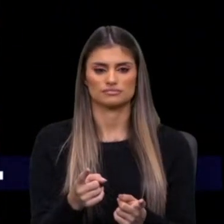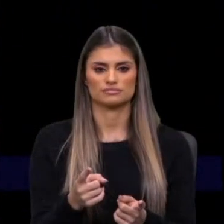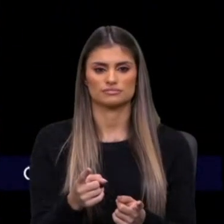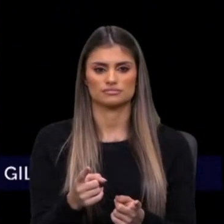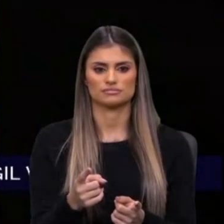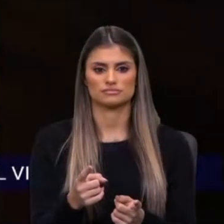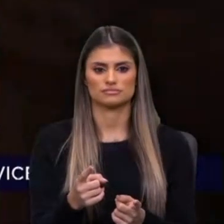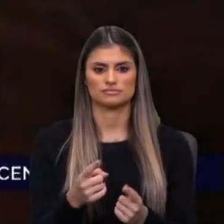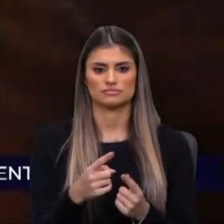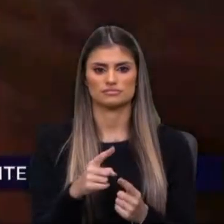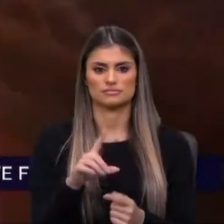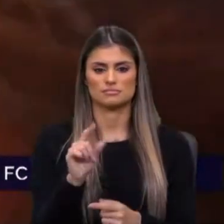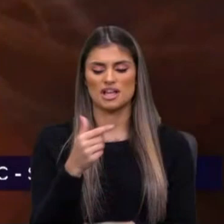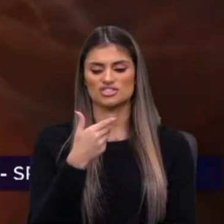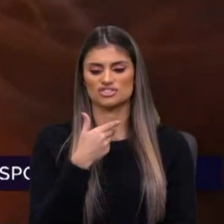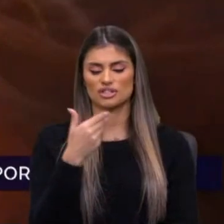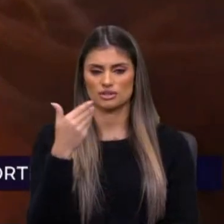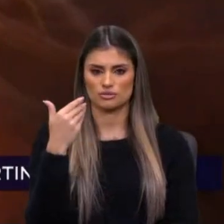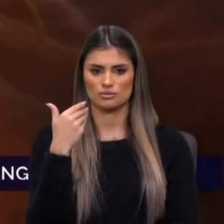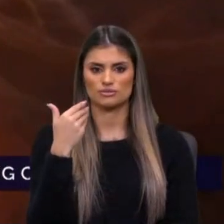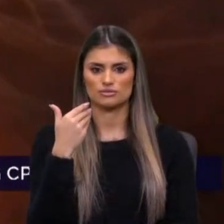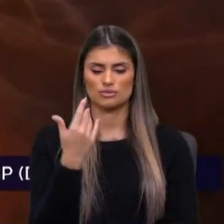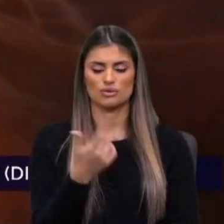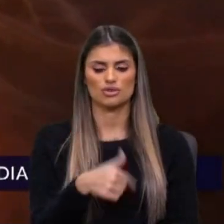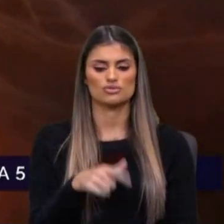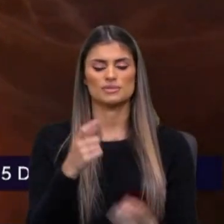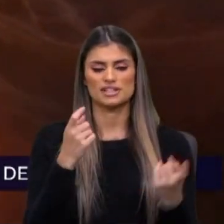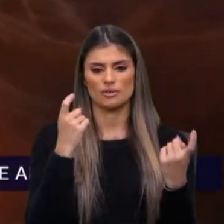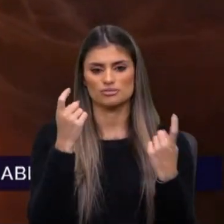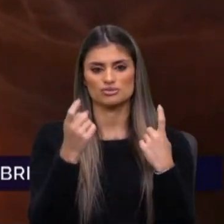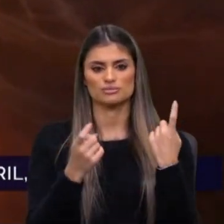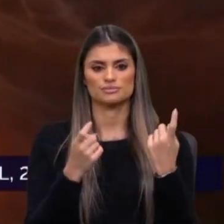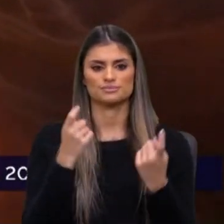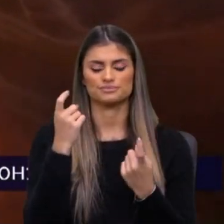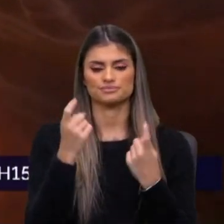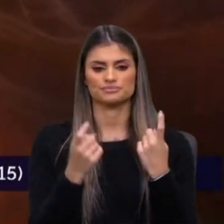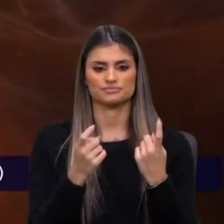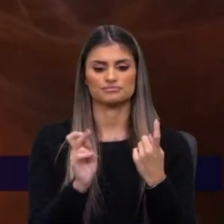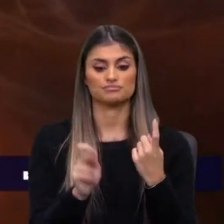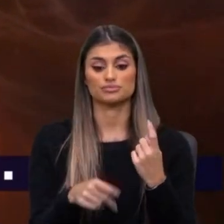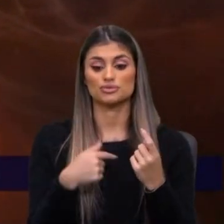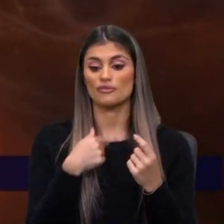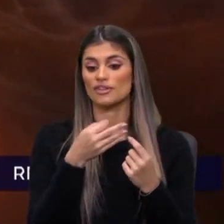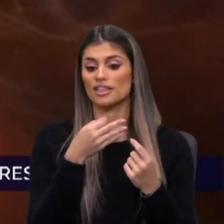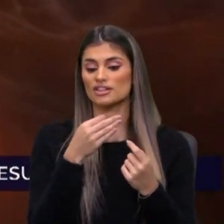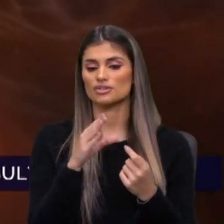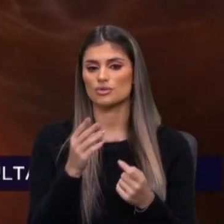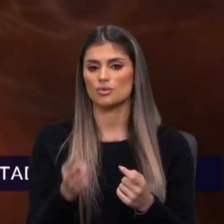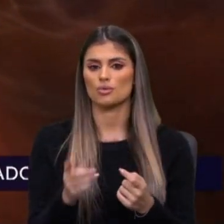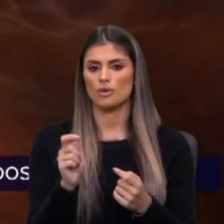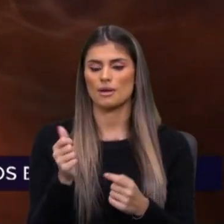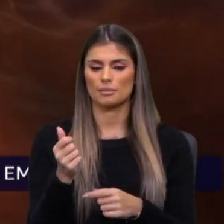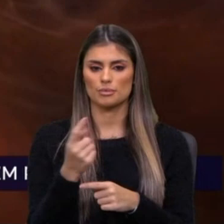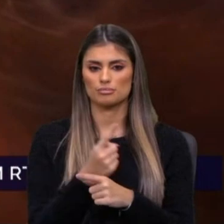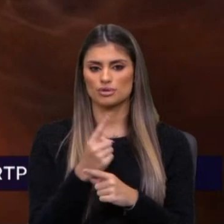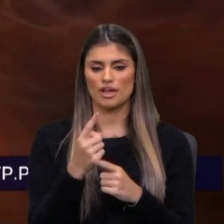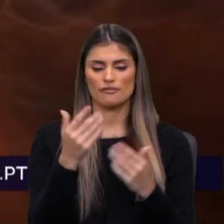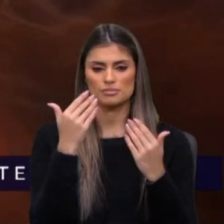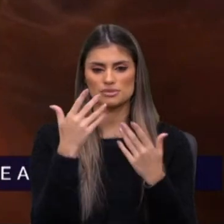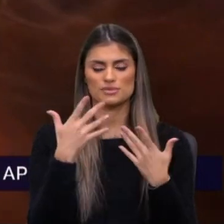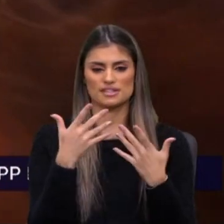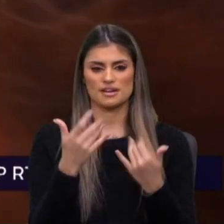maduro muito mais cedo que aquilo que nós pensávamos. E olha, não foi por acaso que eu falei do James Webb, porque a notícia a